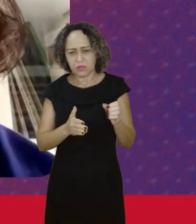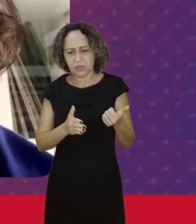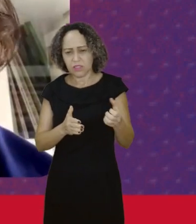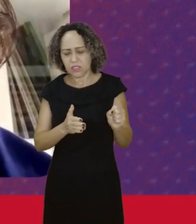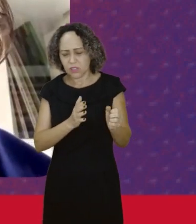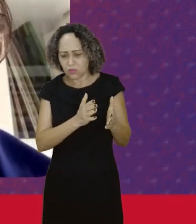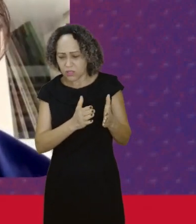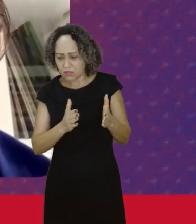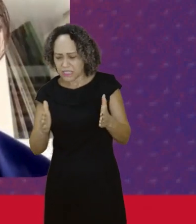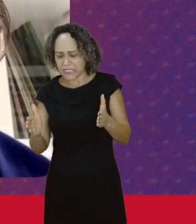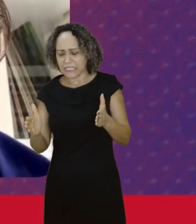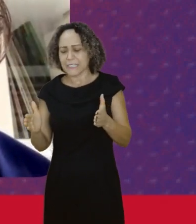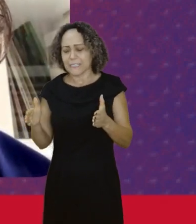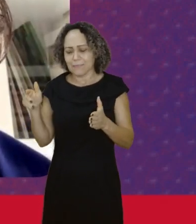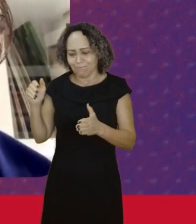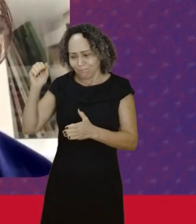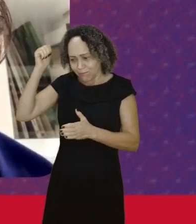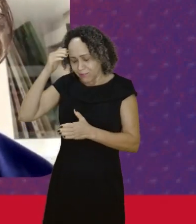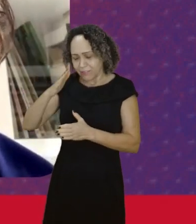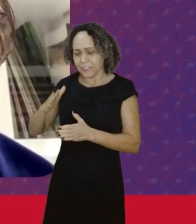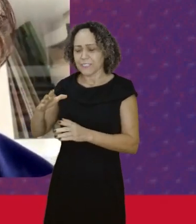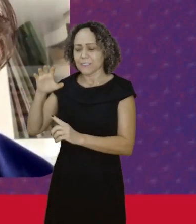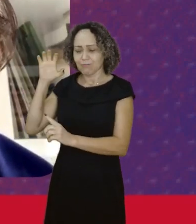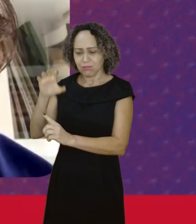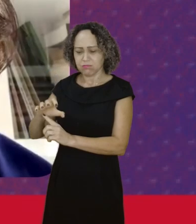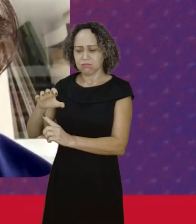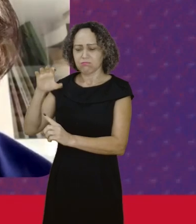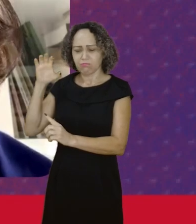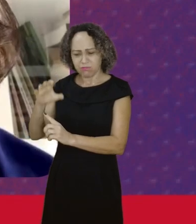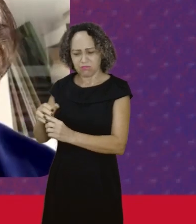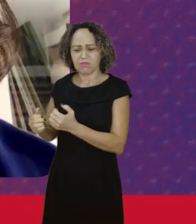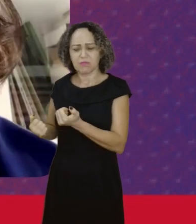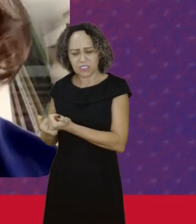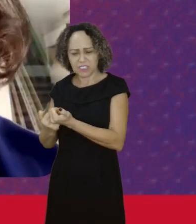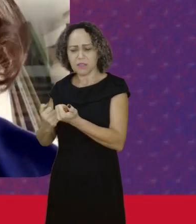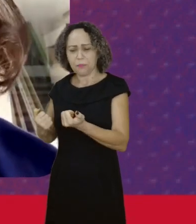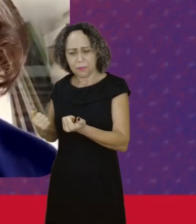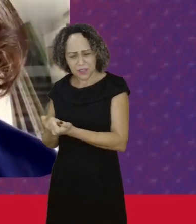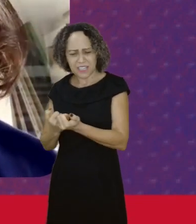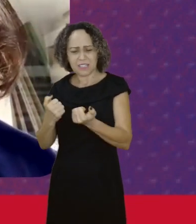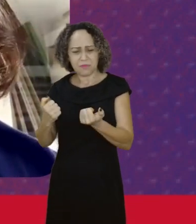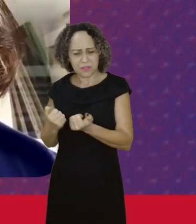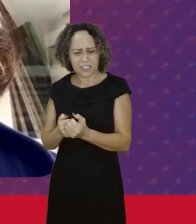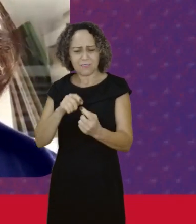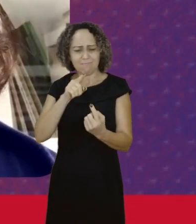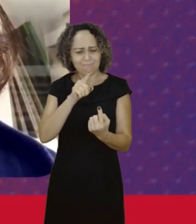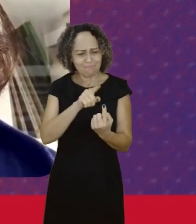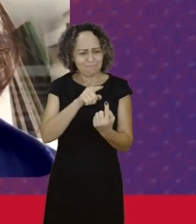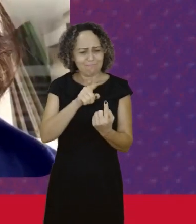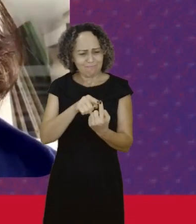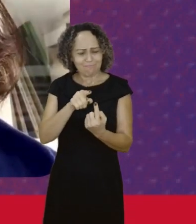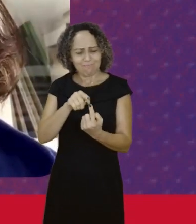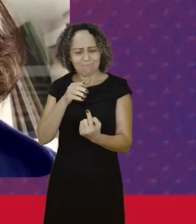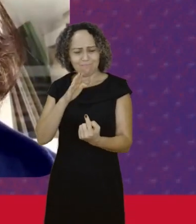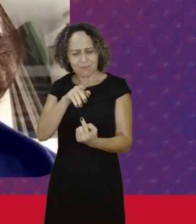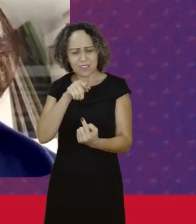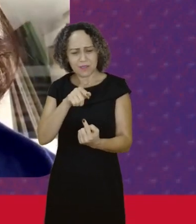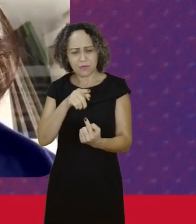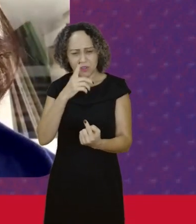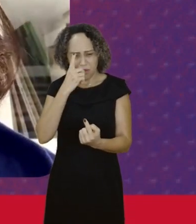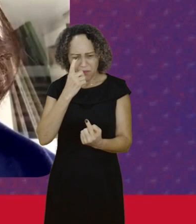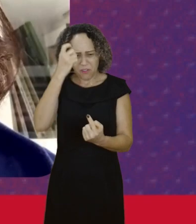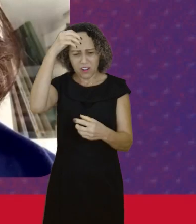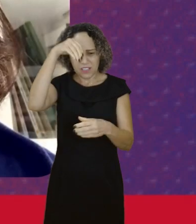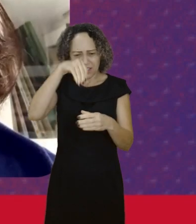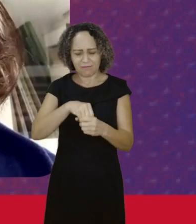favorecer esse tipo de prática preconceituosa e violenta no Brasil. Então, vejam, no artigo sobre